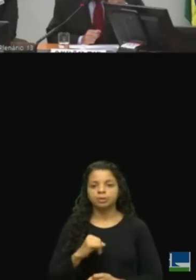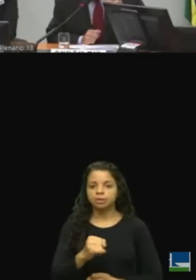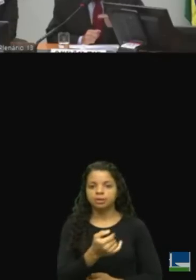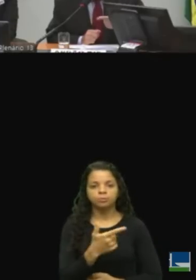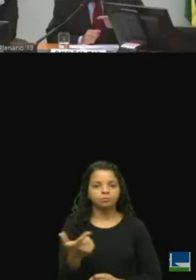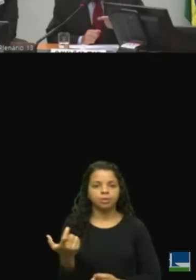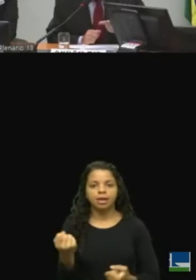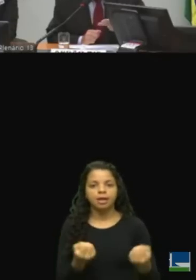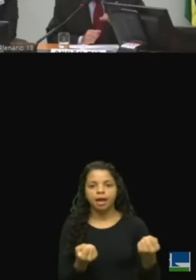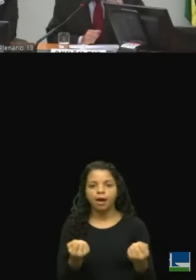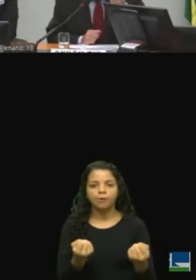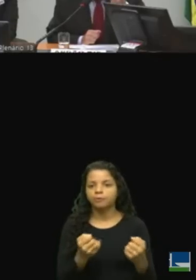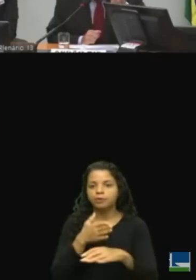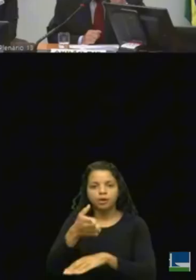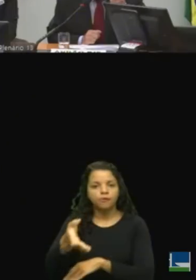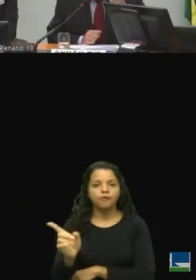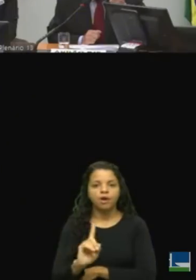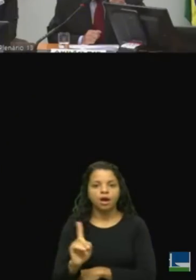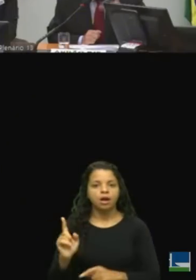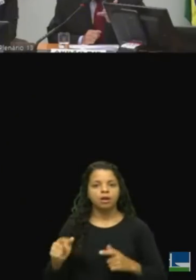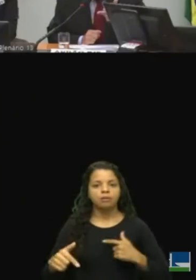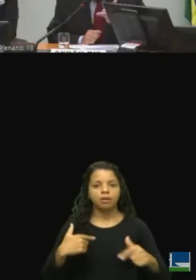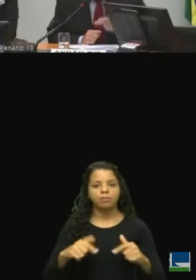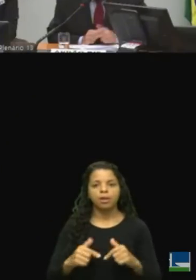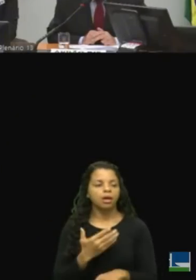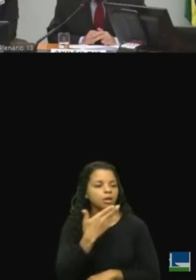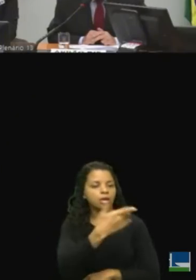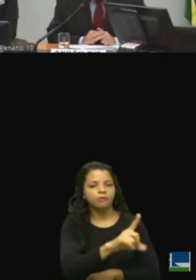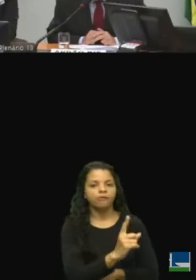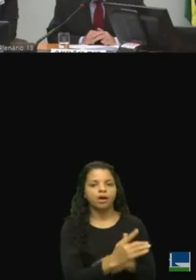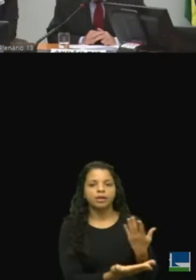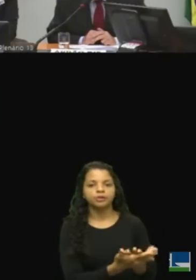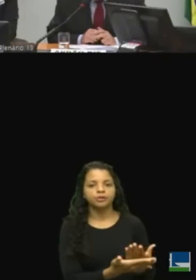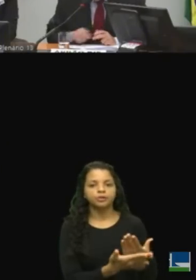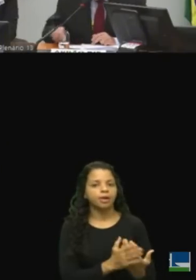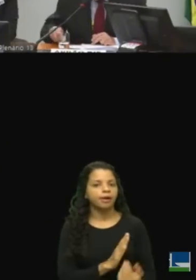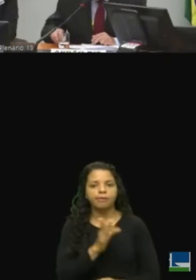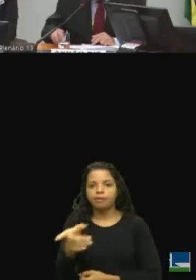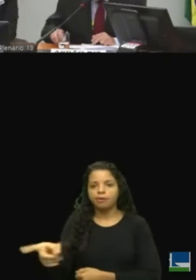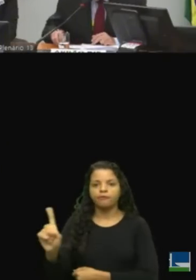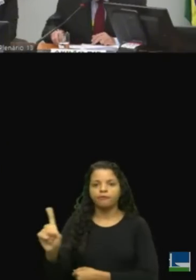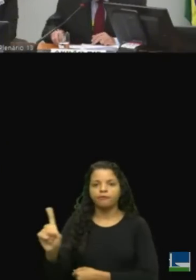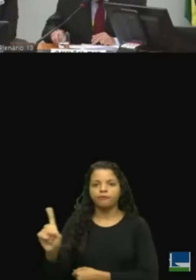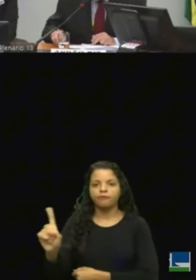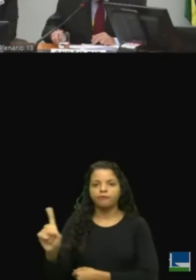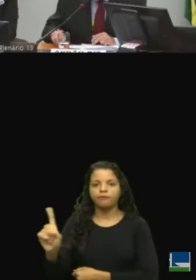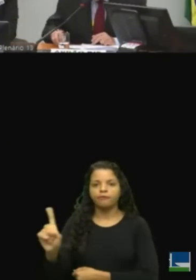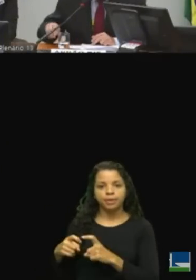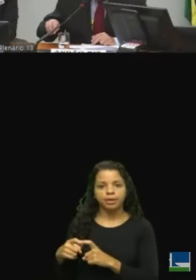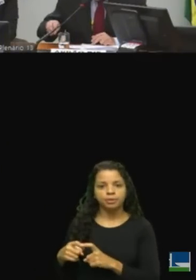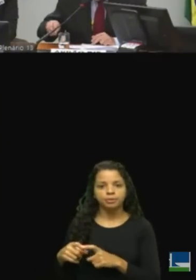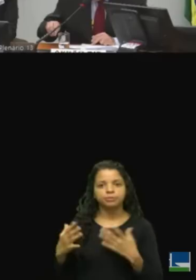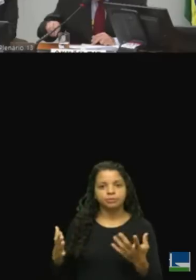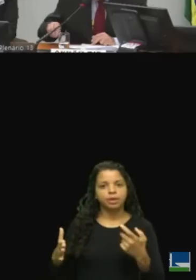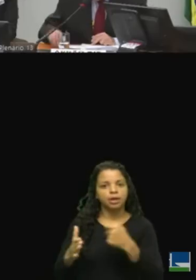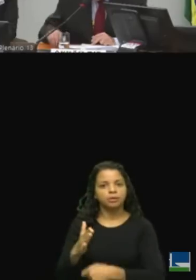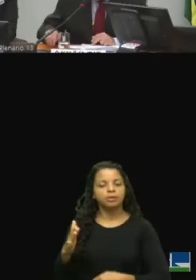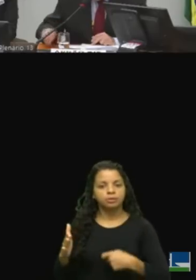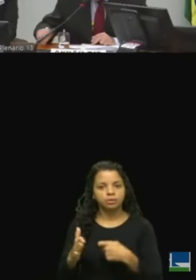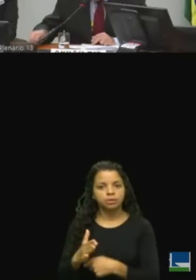a pessoa não estuda, a pessoa não vai em busca de atendimento médico. Por isso, a nossa luta para que haja